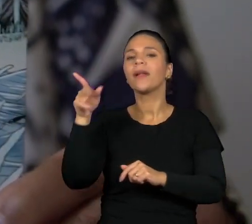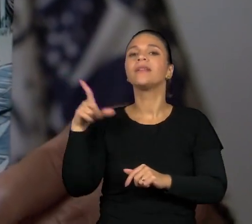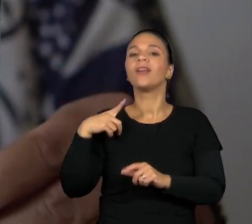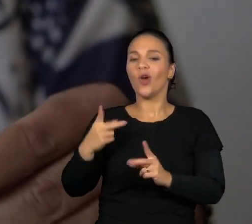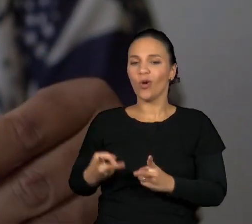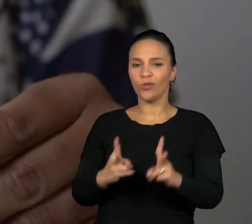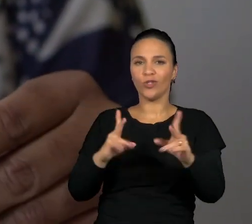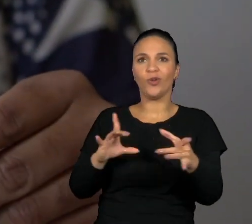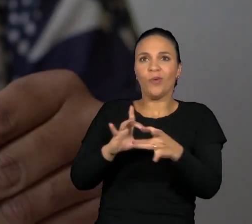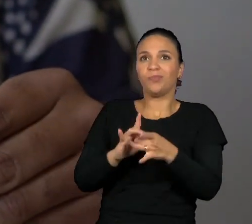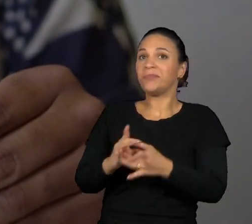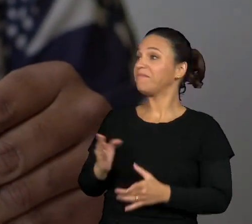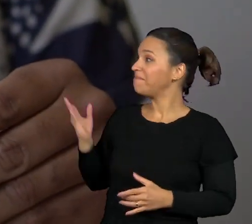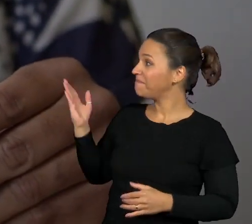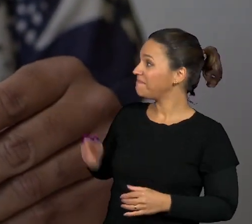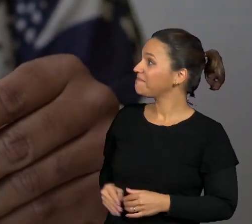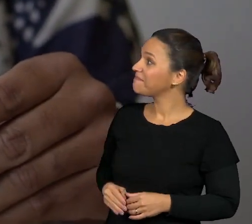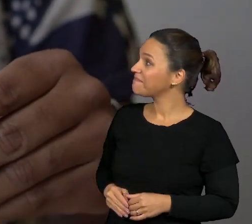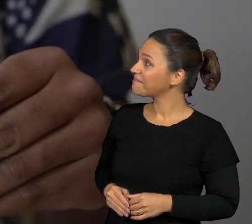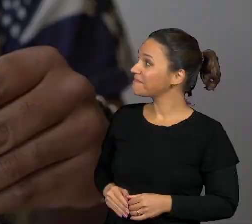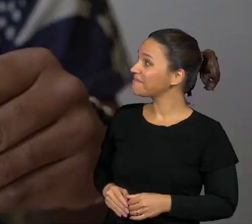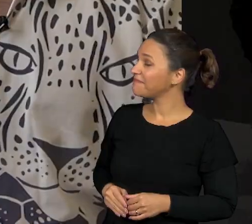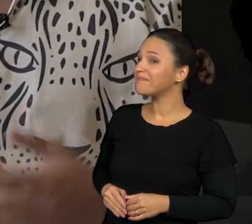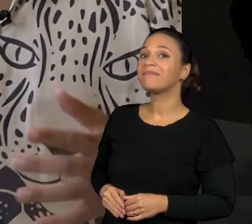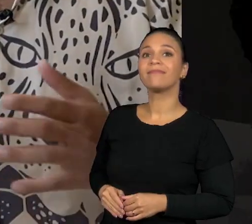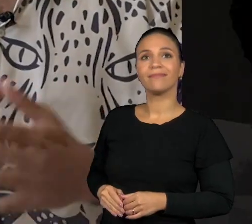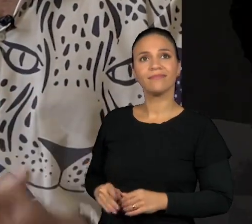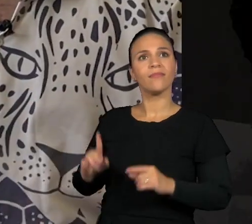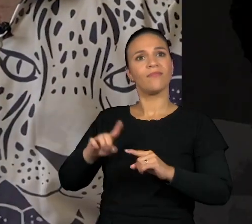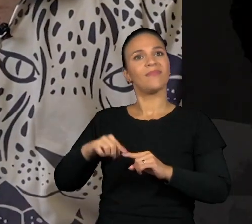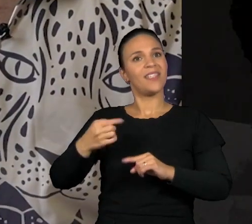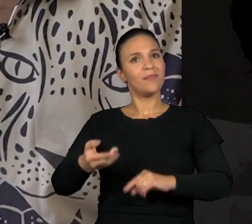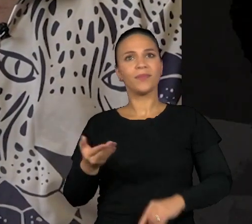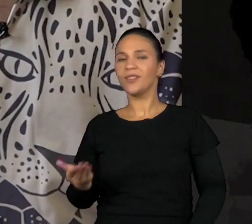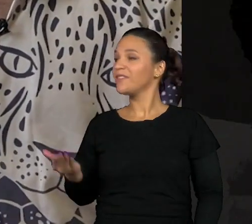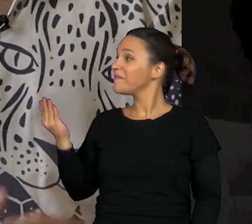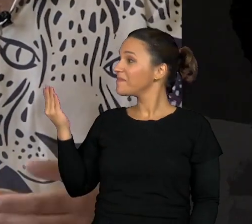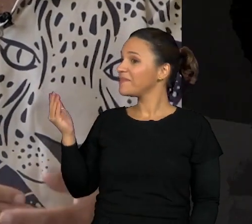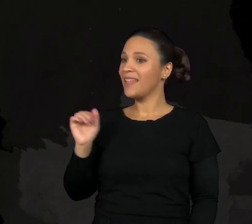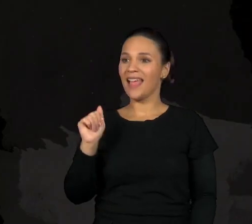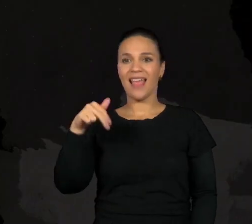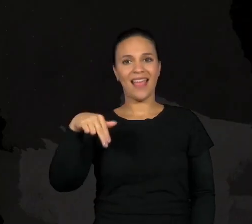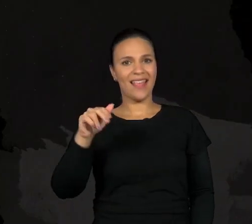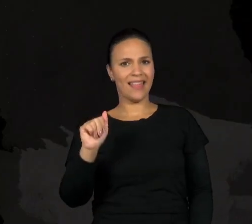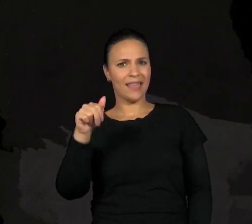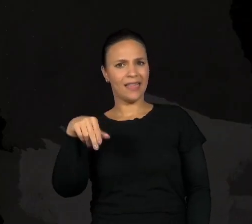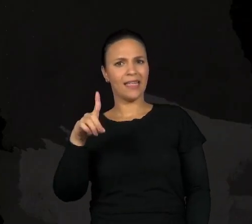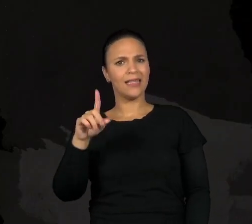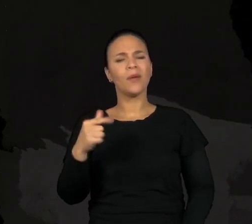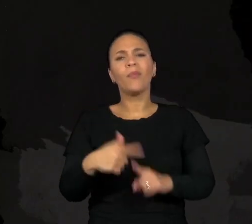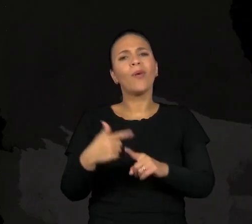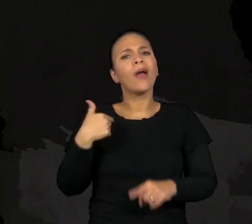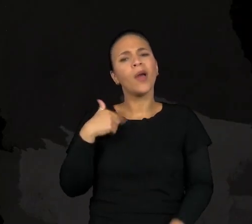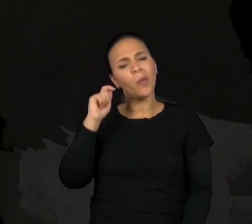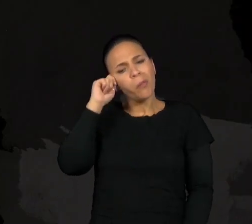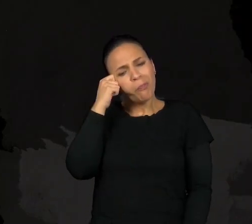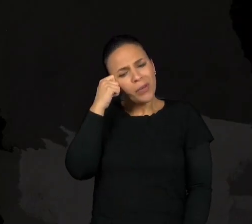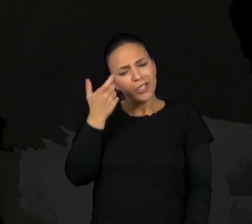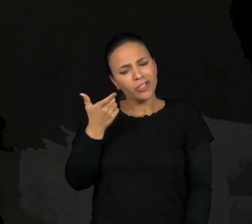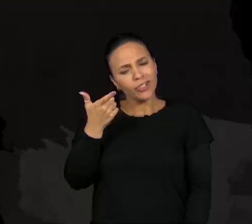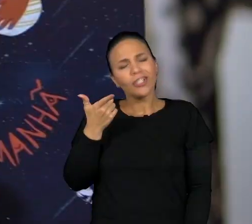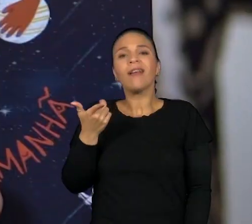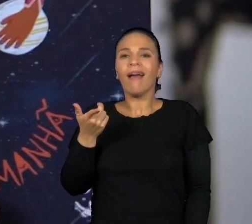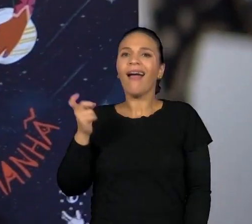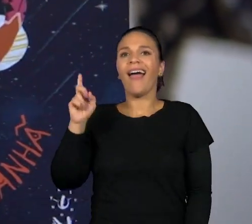Sigid, O Caminho. Também escrevi o livro Ananda, Por que Sou Tão Pretinha? Aí, já dentro de um campo infantil. O